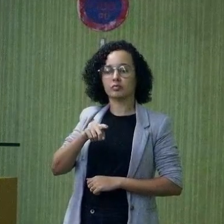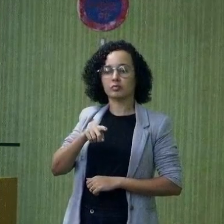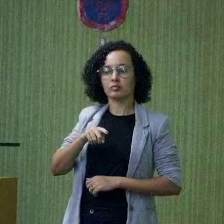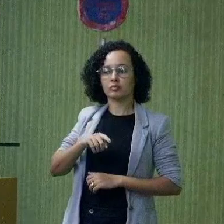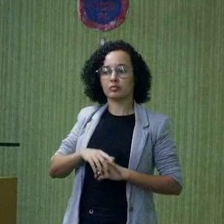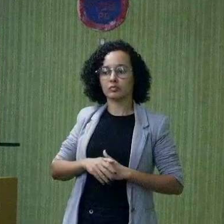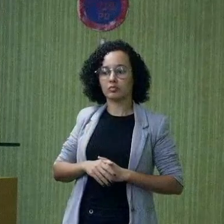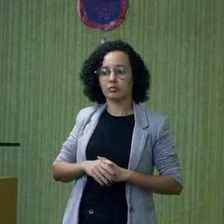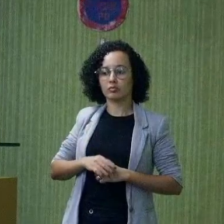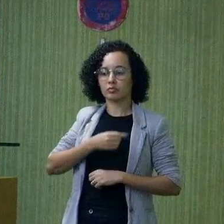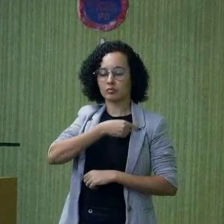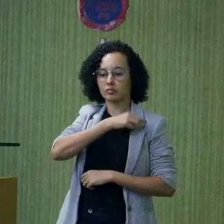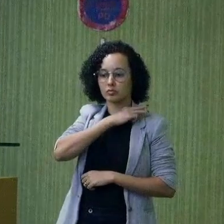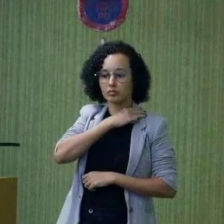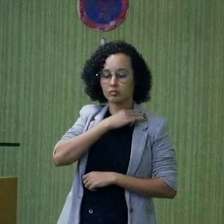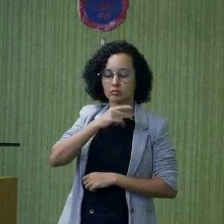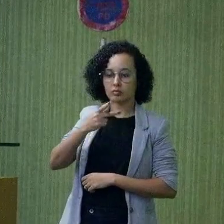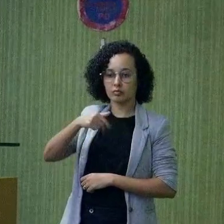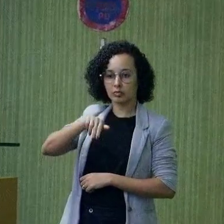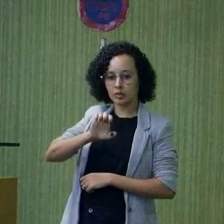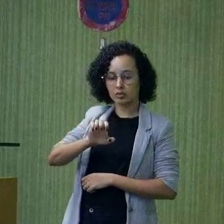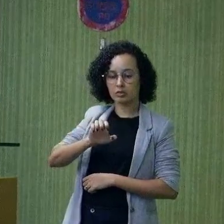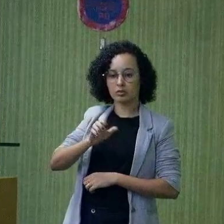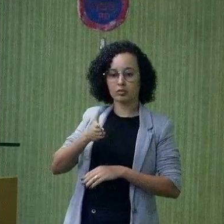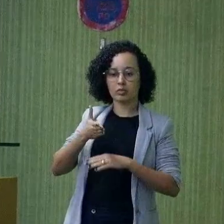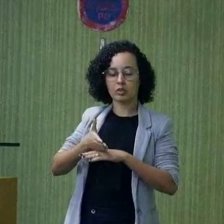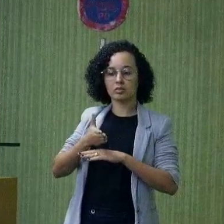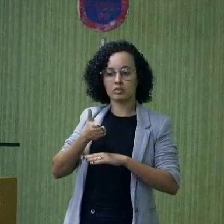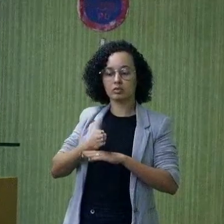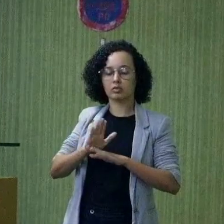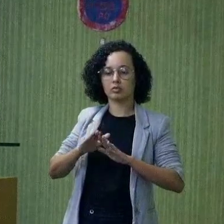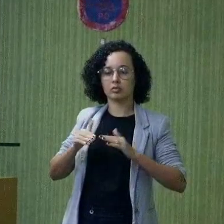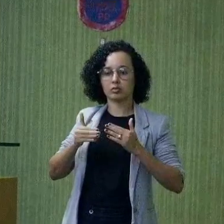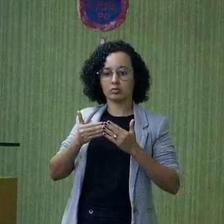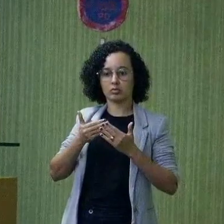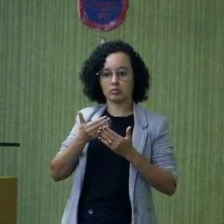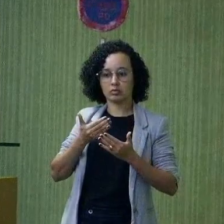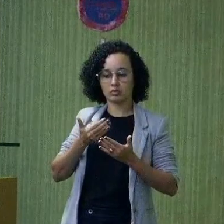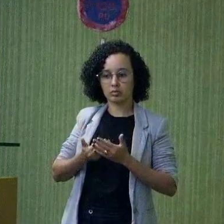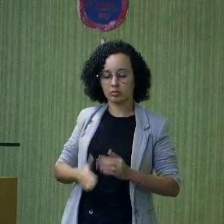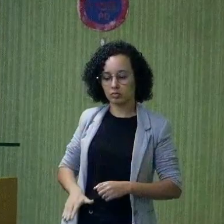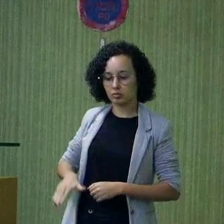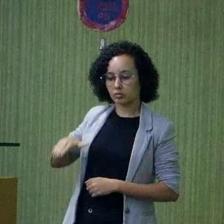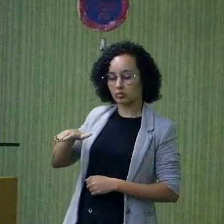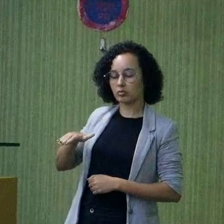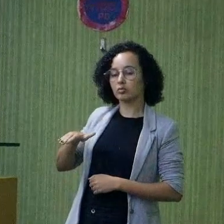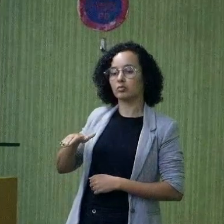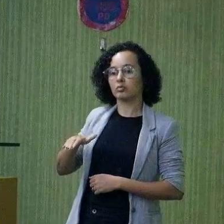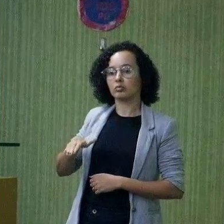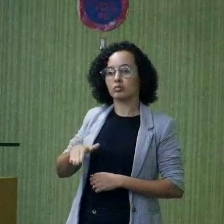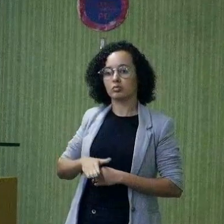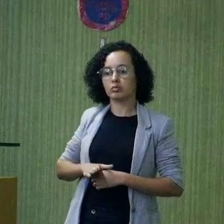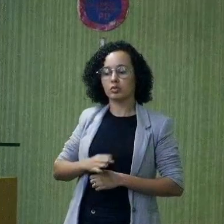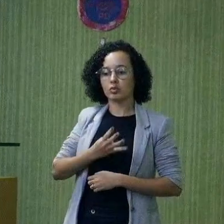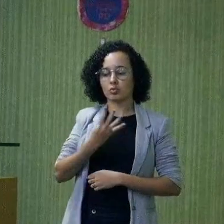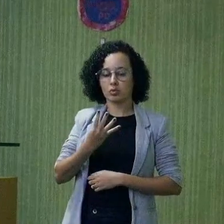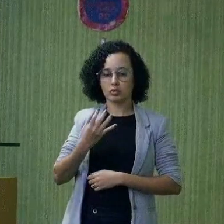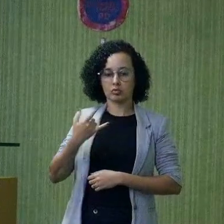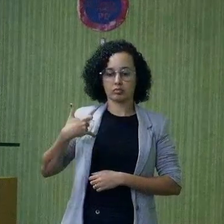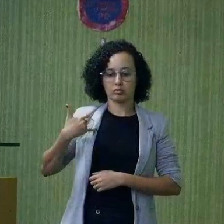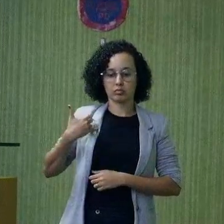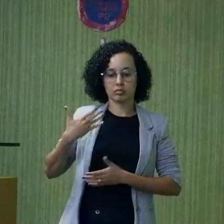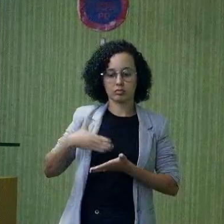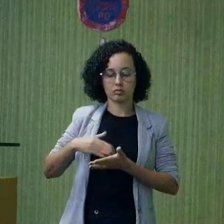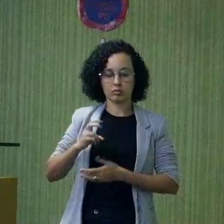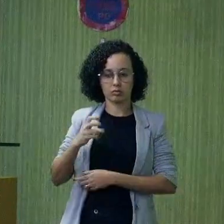o terceiro ano de vigência do pne o acesso à educação infantil na pré-escola para atender a todas as crianças de 4 a 5 anos de